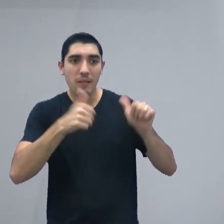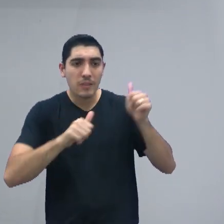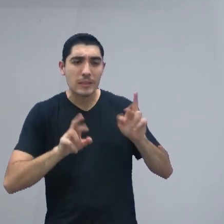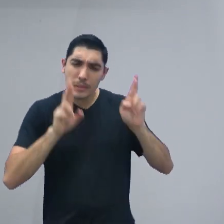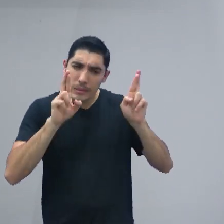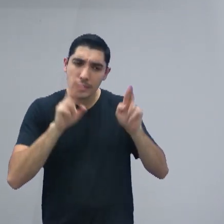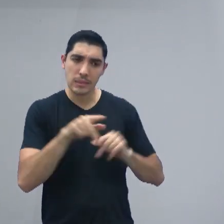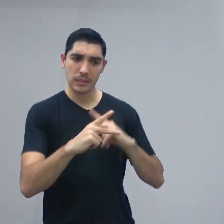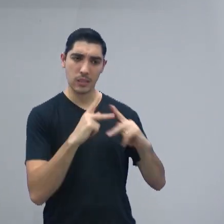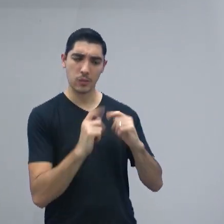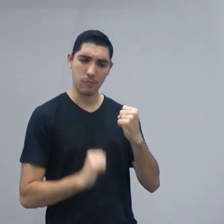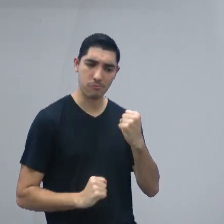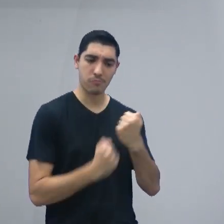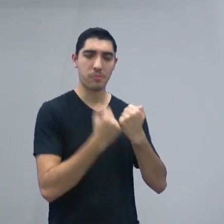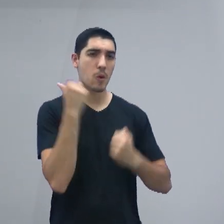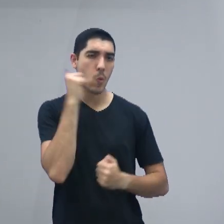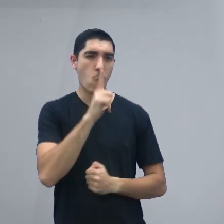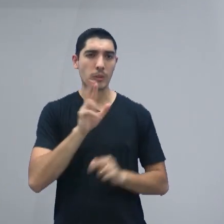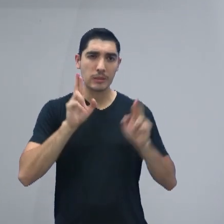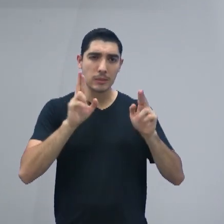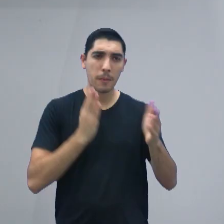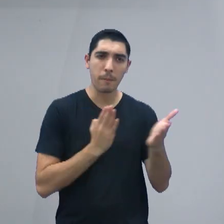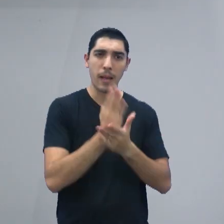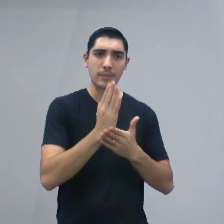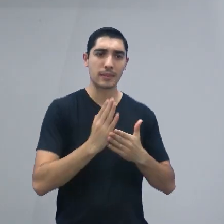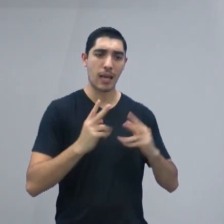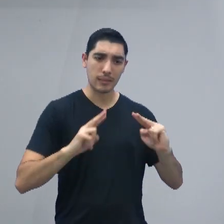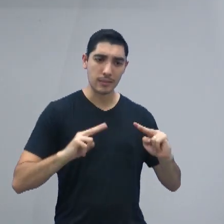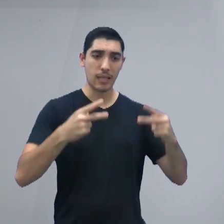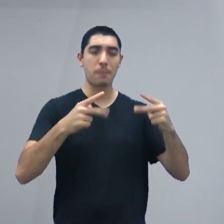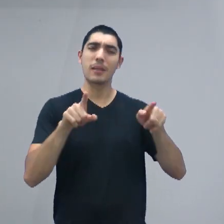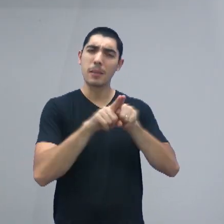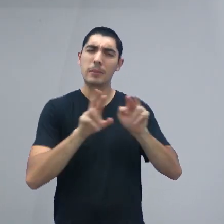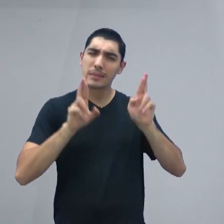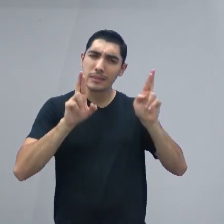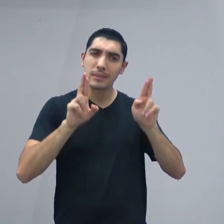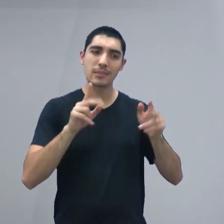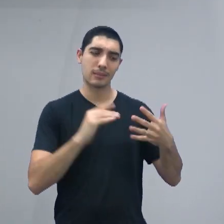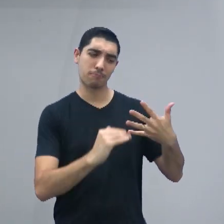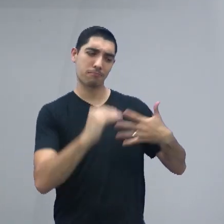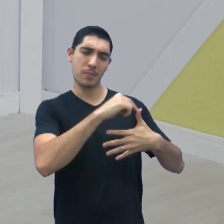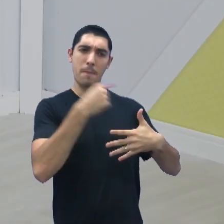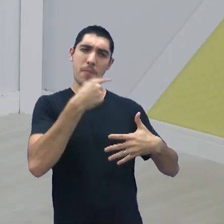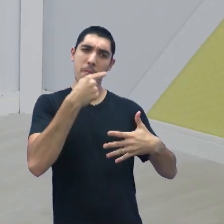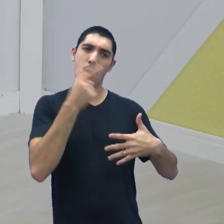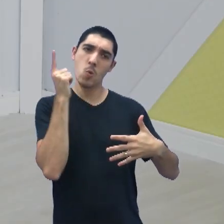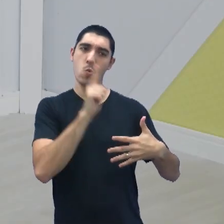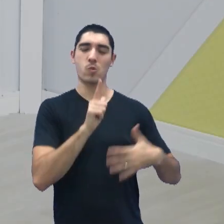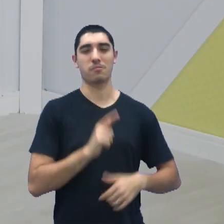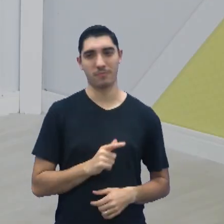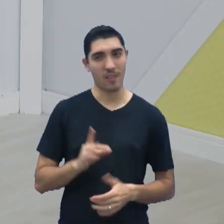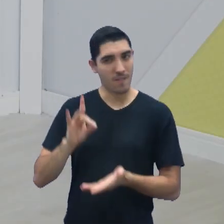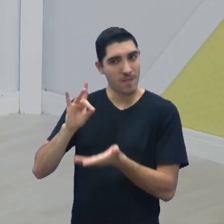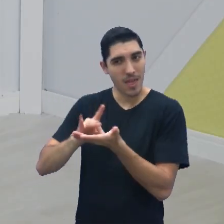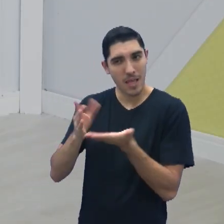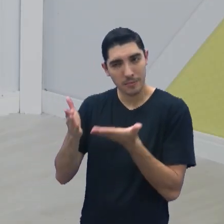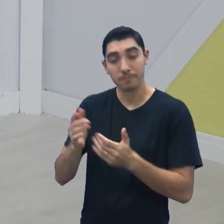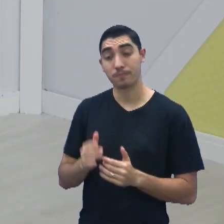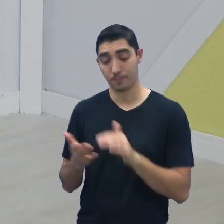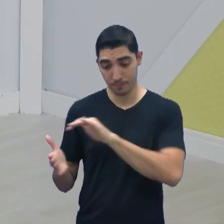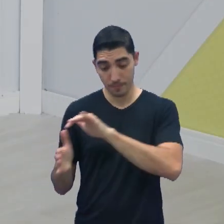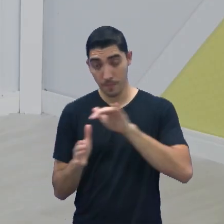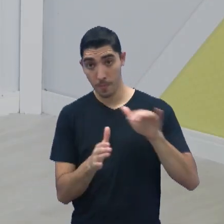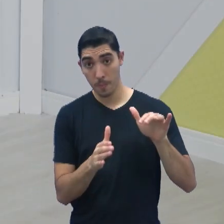possam conquistar esse avanço a semi. E em primeiro lugar, né, que é bacana também, dá confiança e dá moral. Sem dúvida alguma. Agora, Paulito,